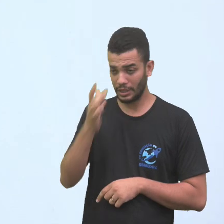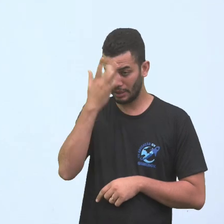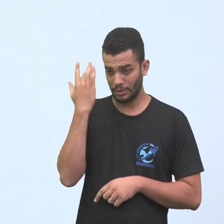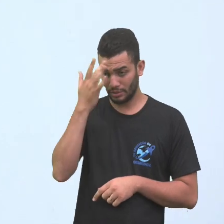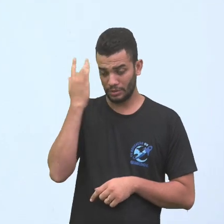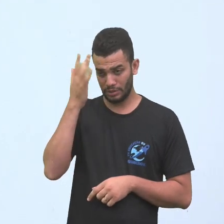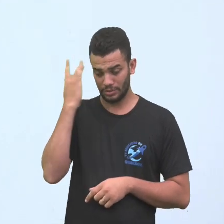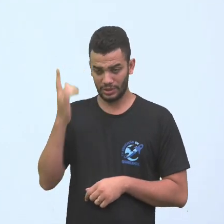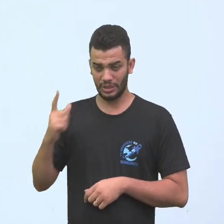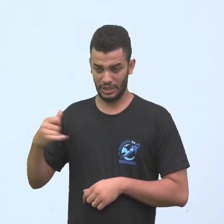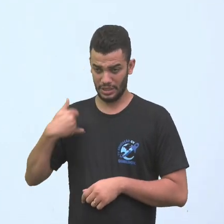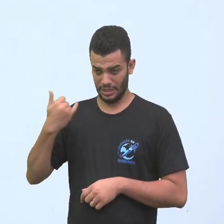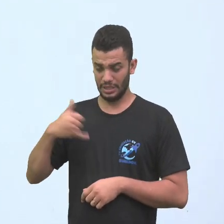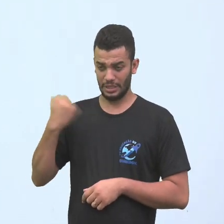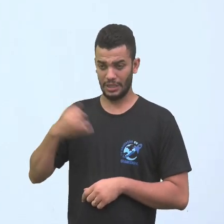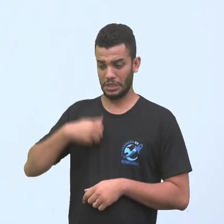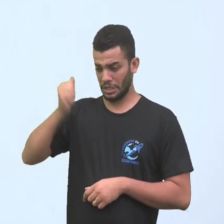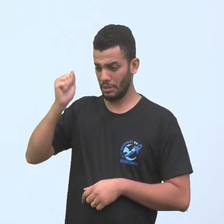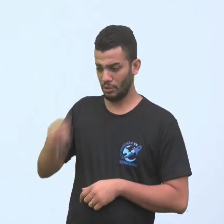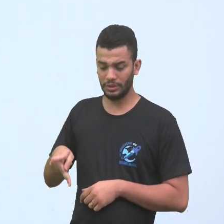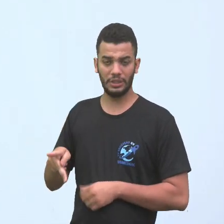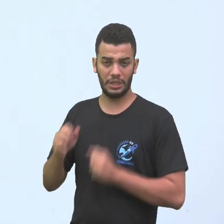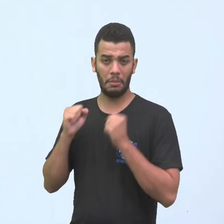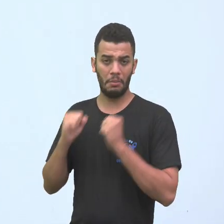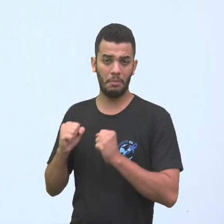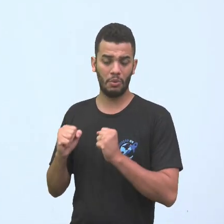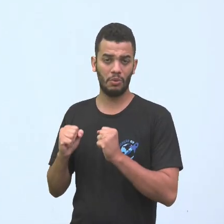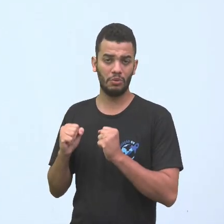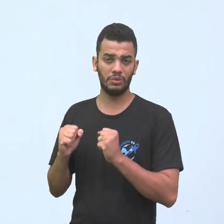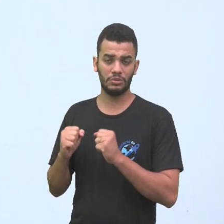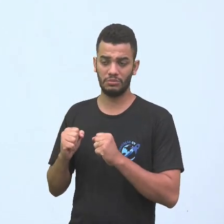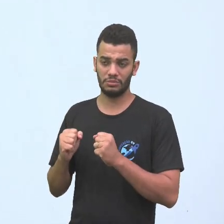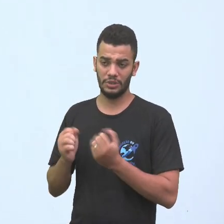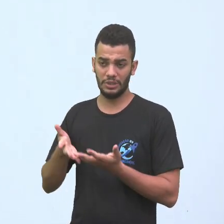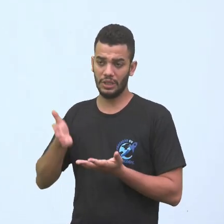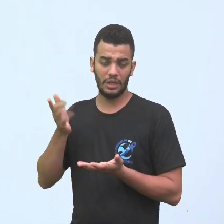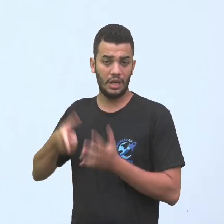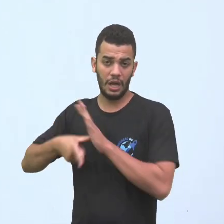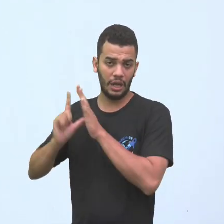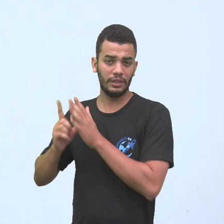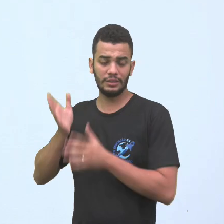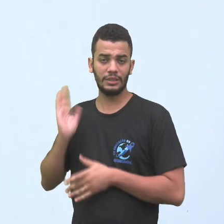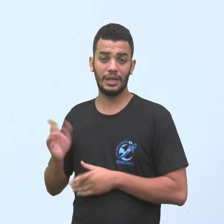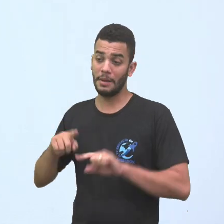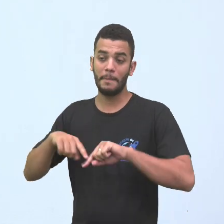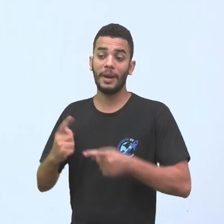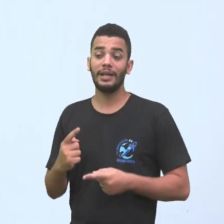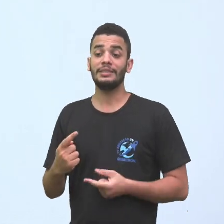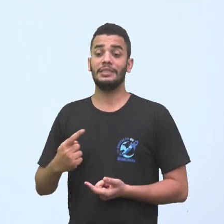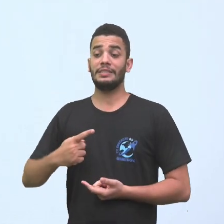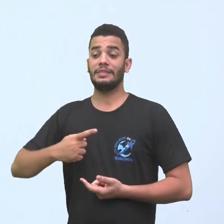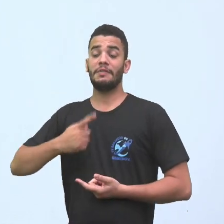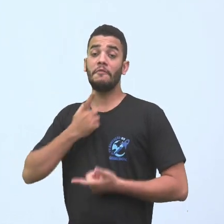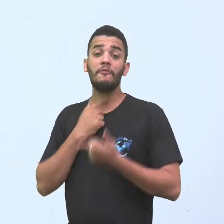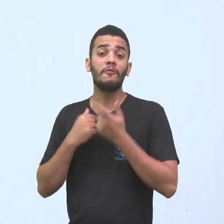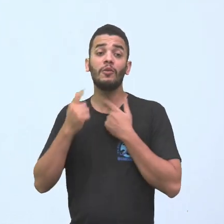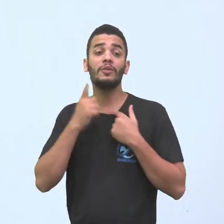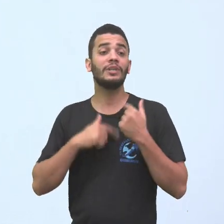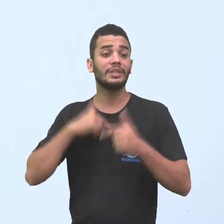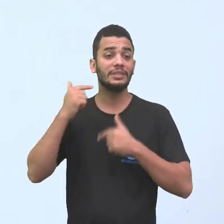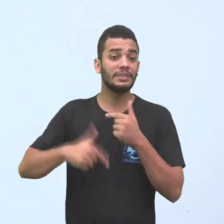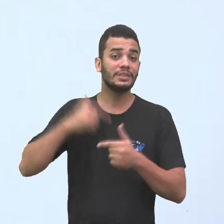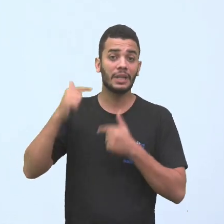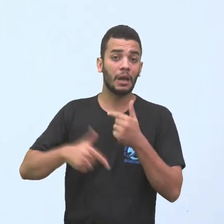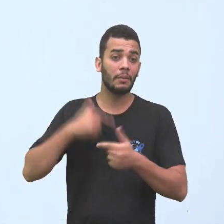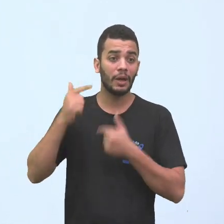não, a gente vai ficar junto aí. É, tem um grupo que brinca comigo e vai descer a escada comigo no dia 31 de dezembro do ano